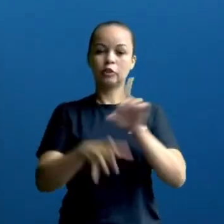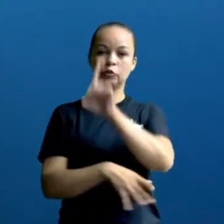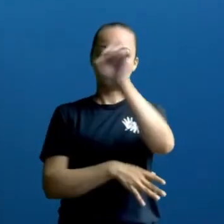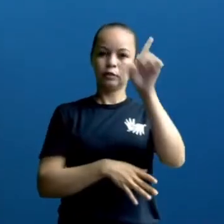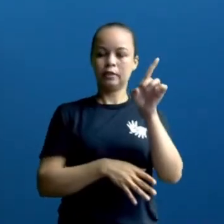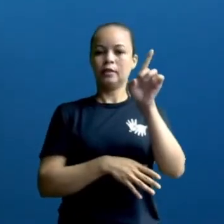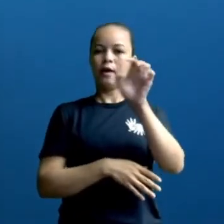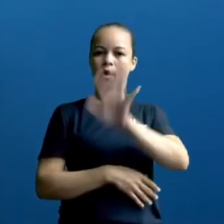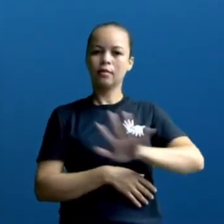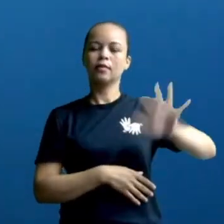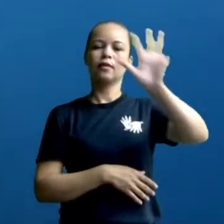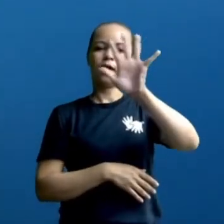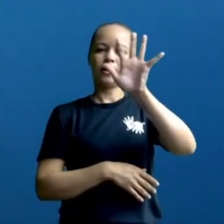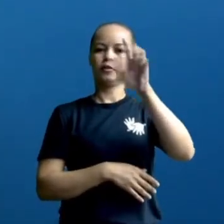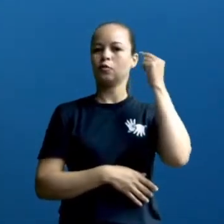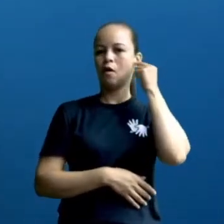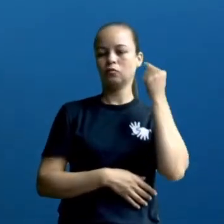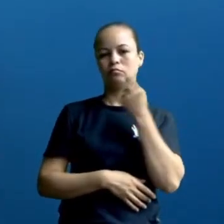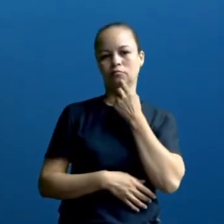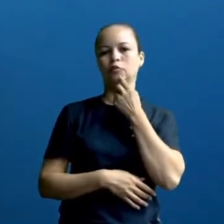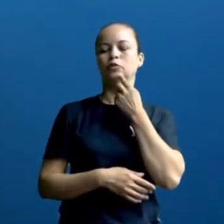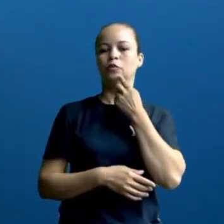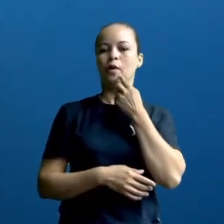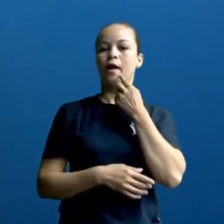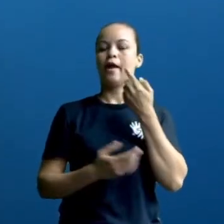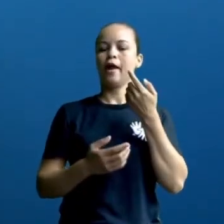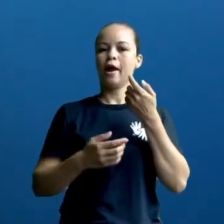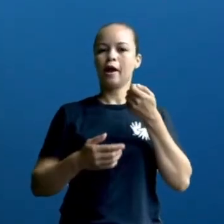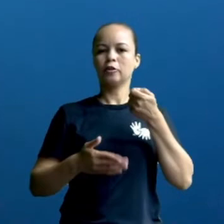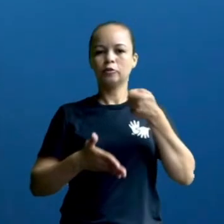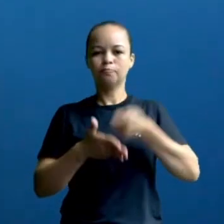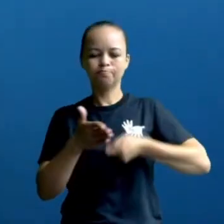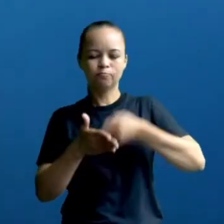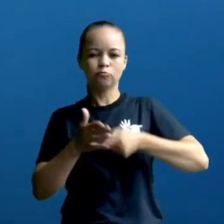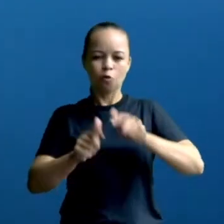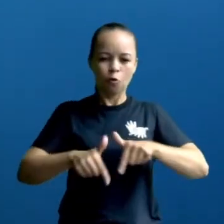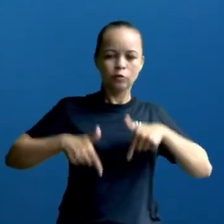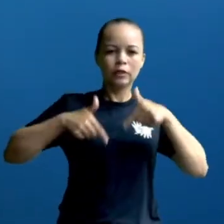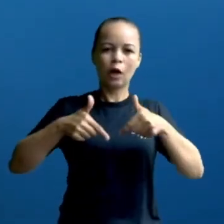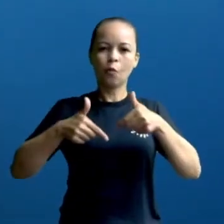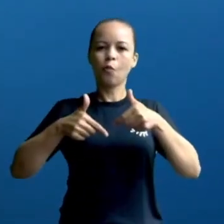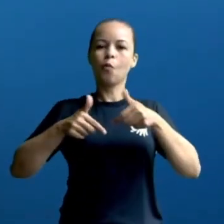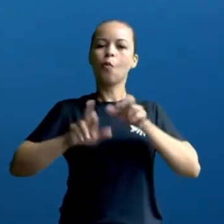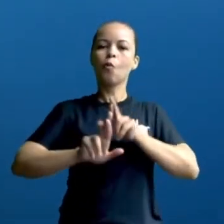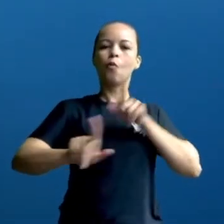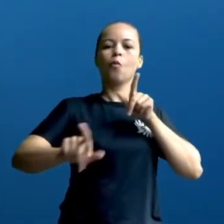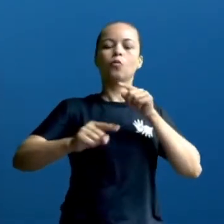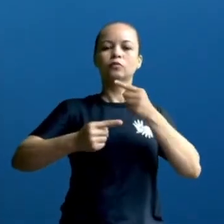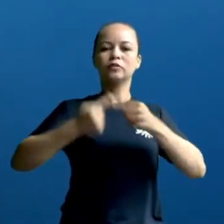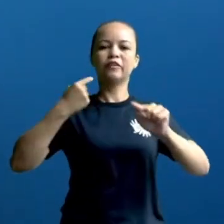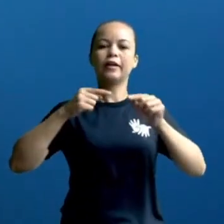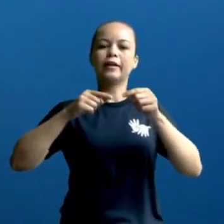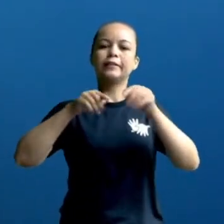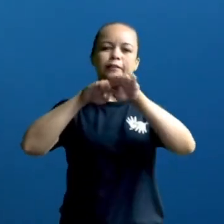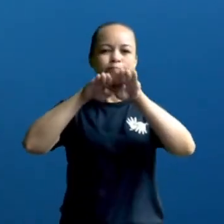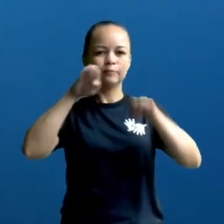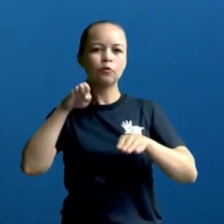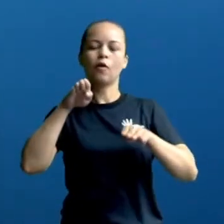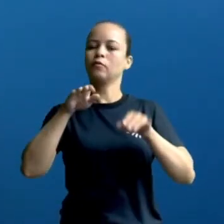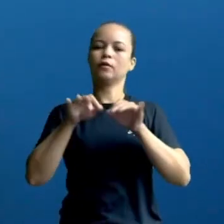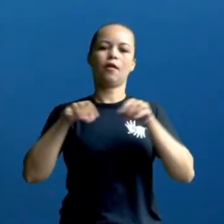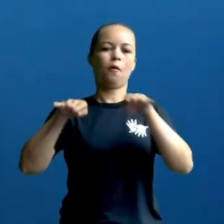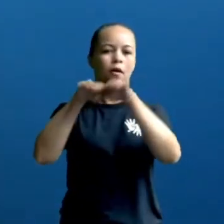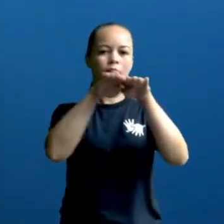Nacional do Surdo é a gente lutar contra a desigualdade, lutar contra a exclusão, do esvaziamento